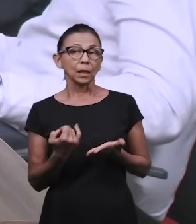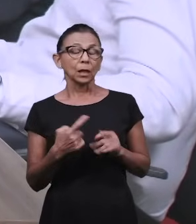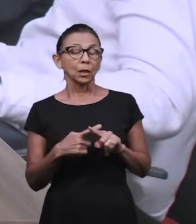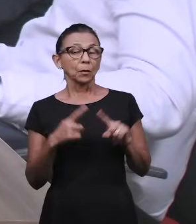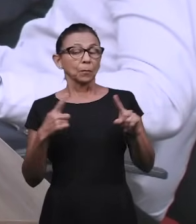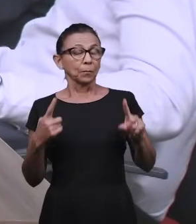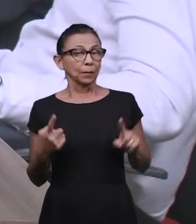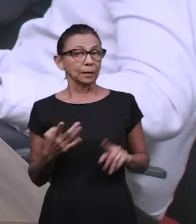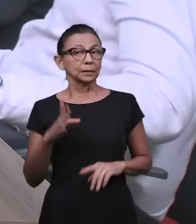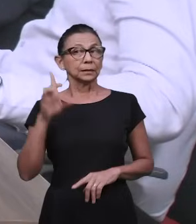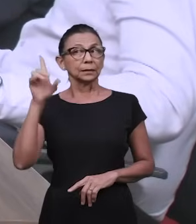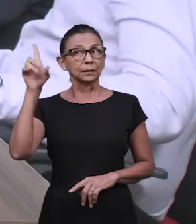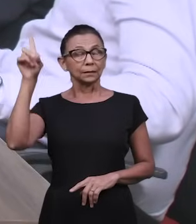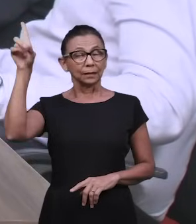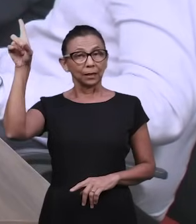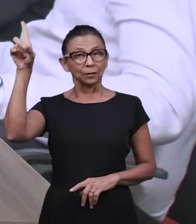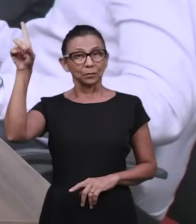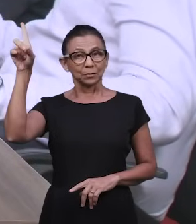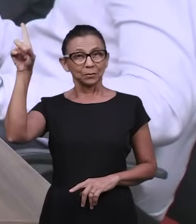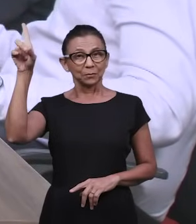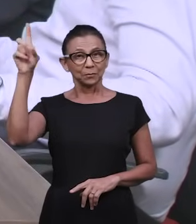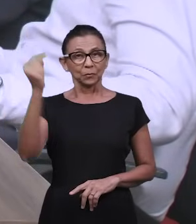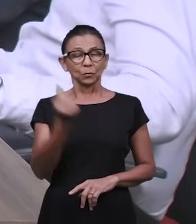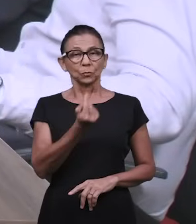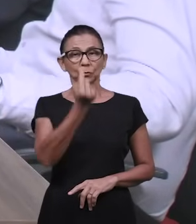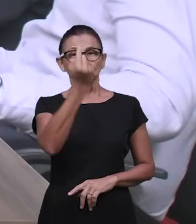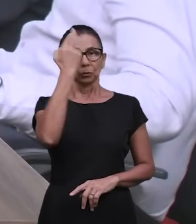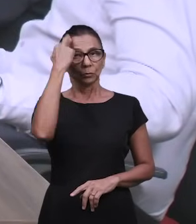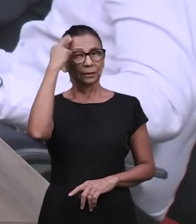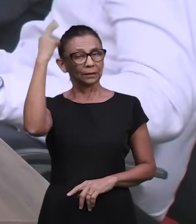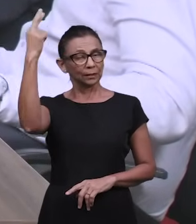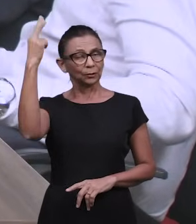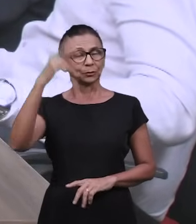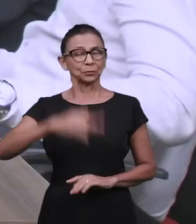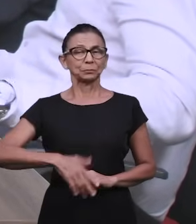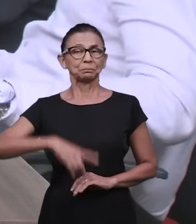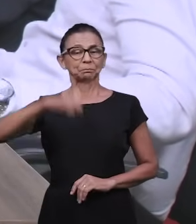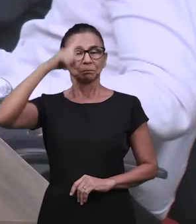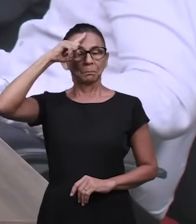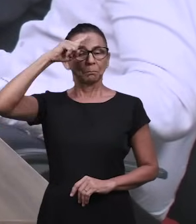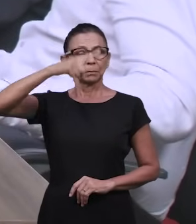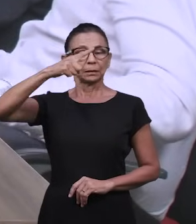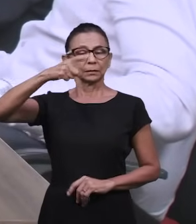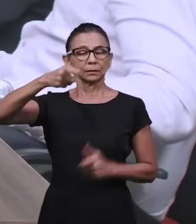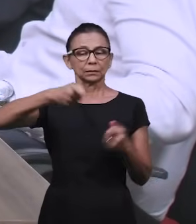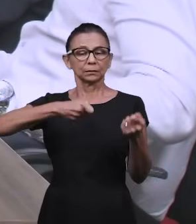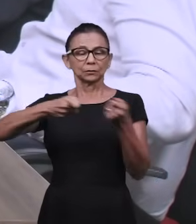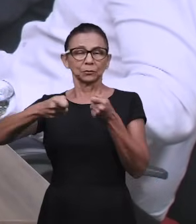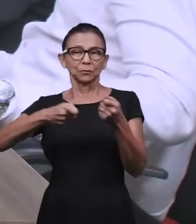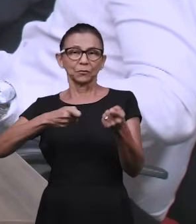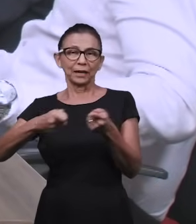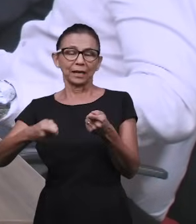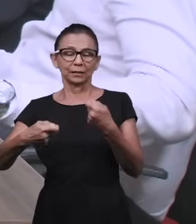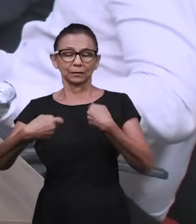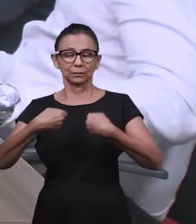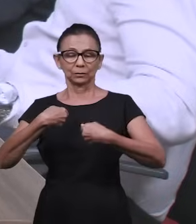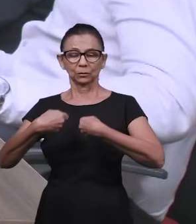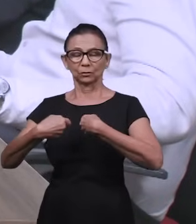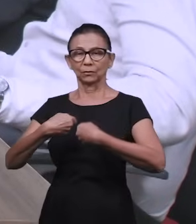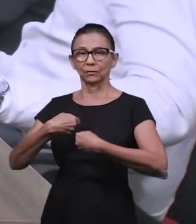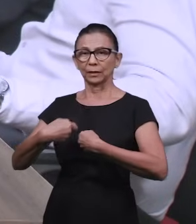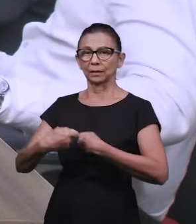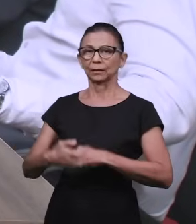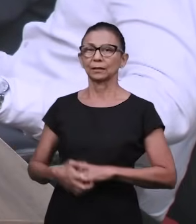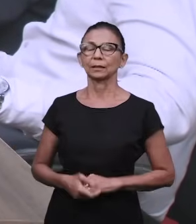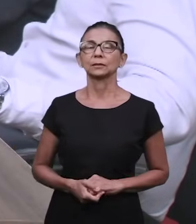porque Deus é o verdadeiro Senhor da história. Glória, e é Ele quem rege as nossas vidas, nos conduzindo